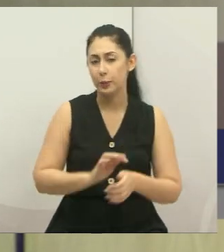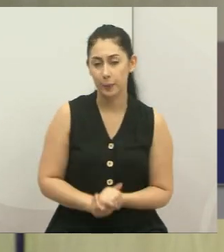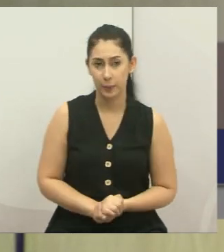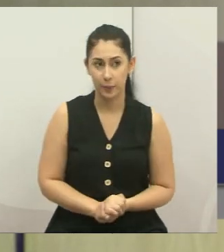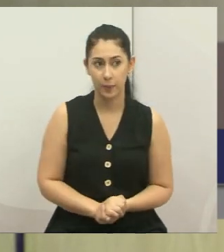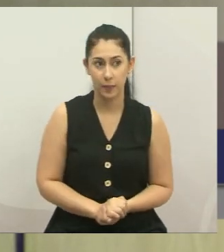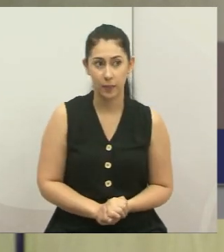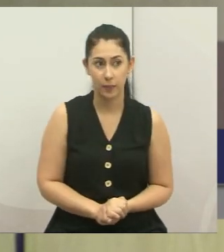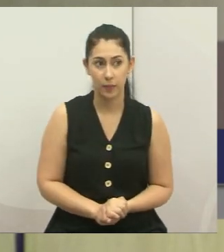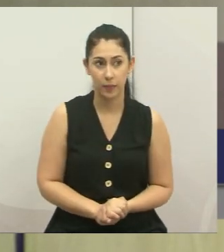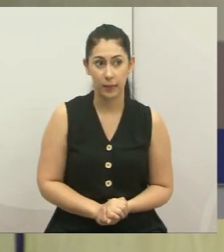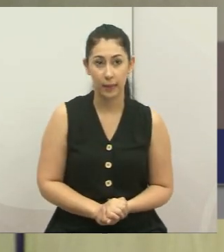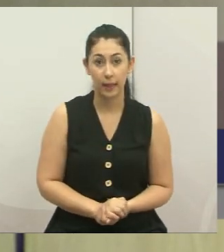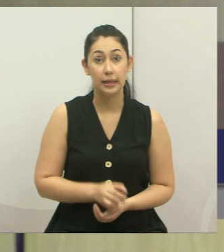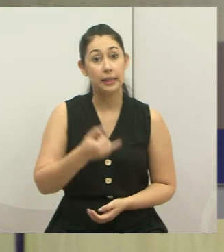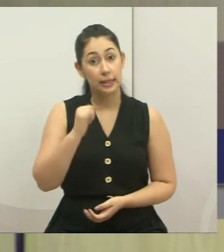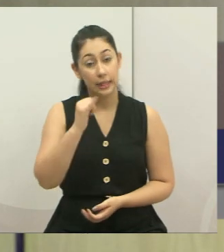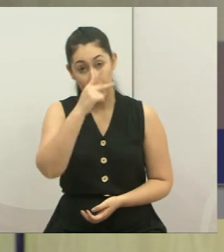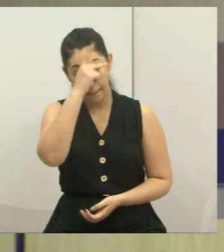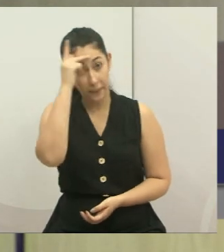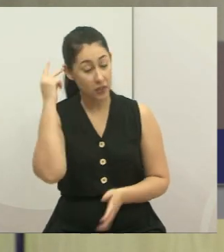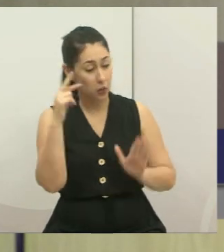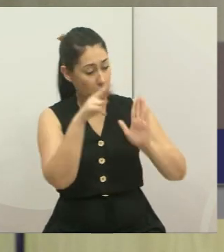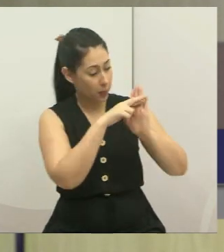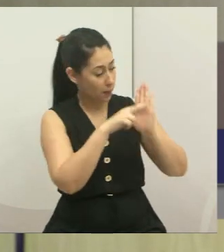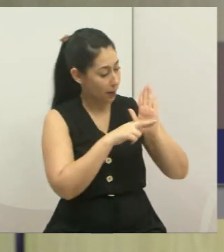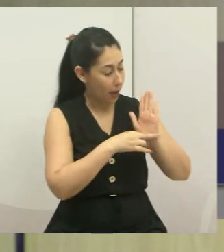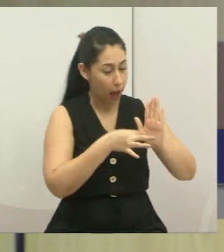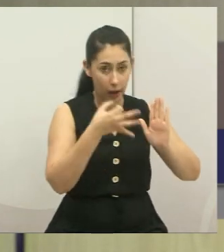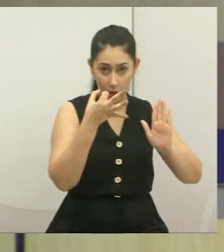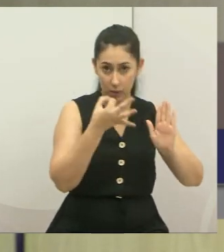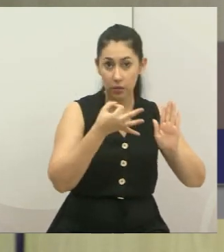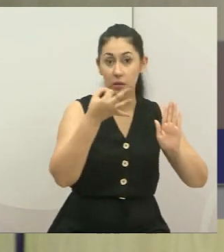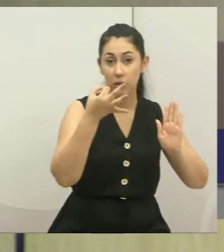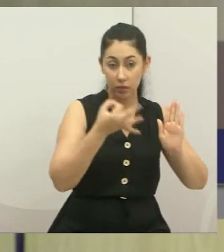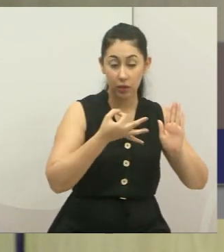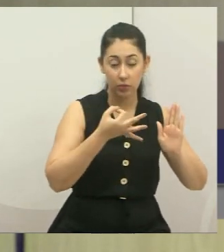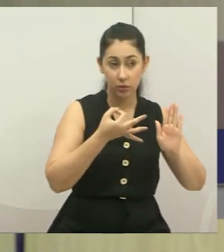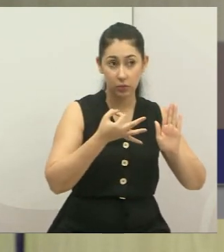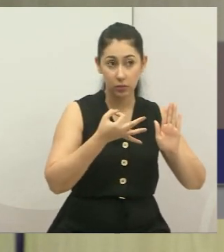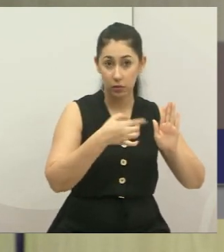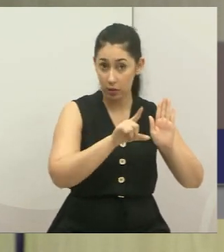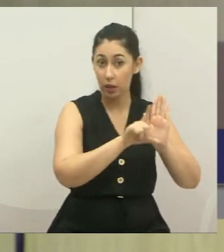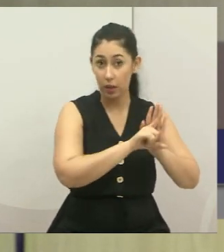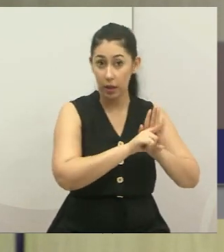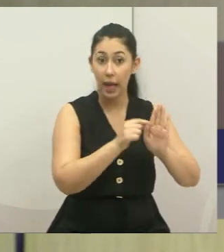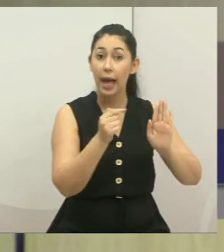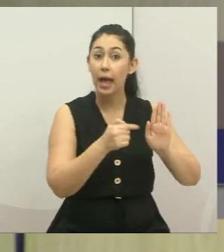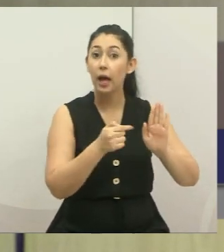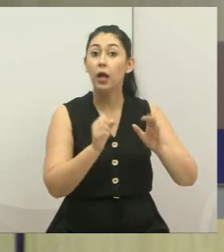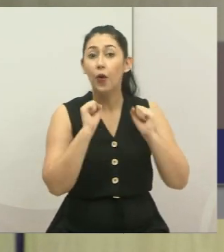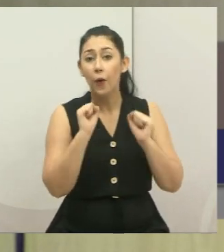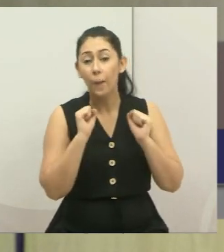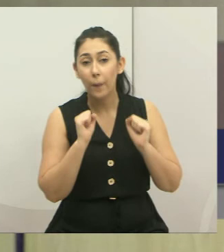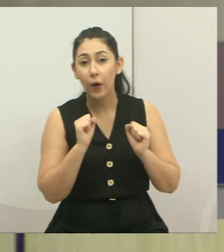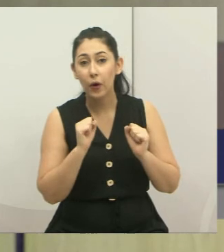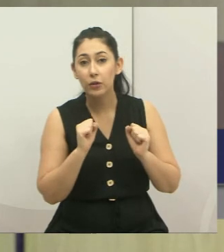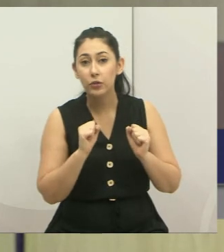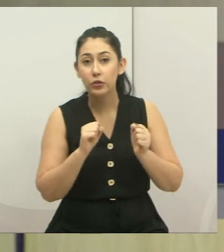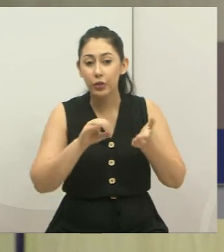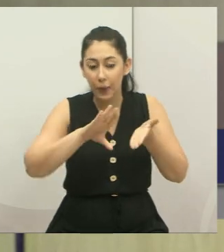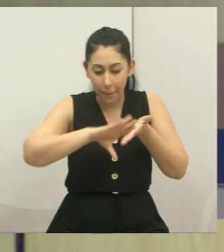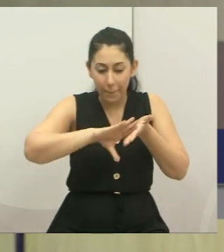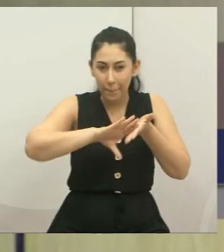atende aos requisitos que estão dispostos na lei, ele tem um desconto de